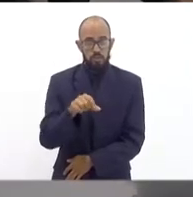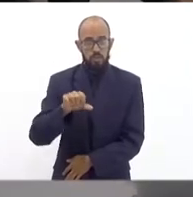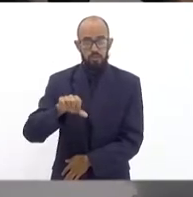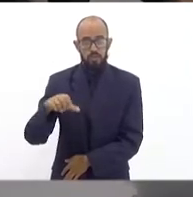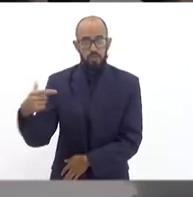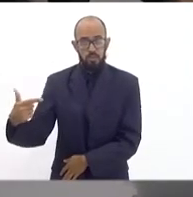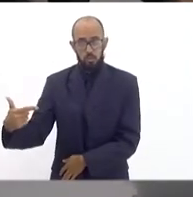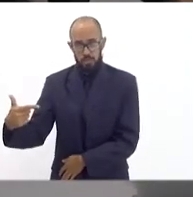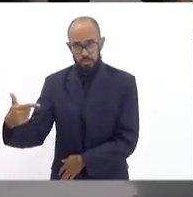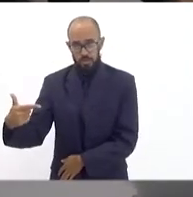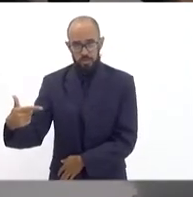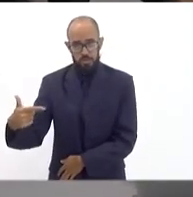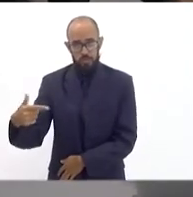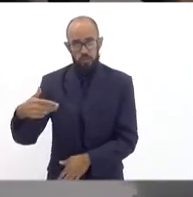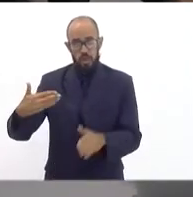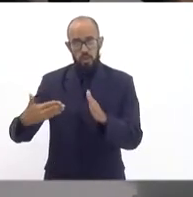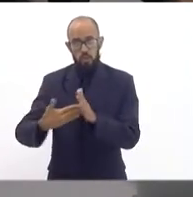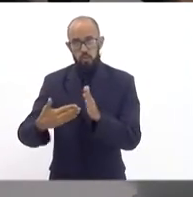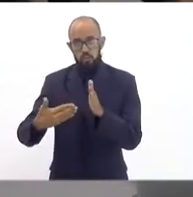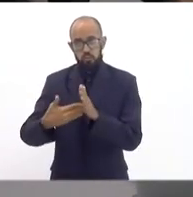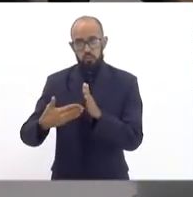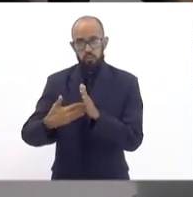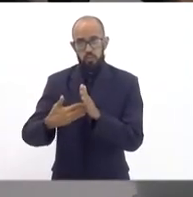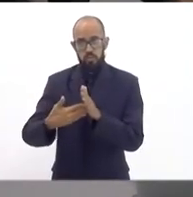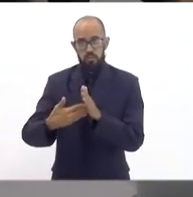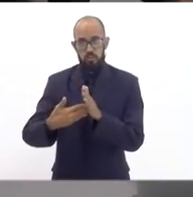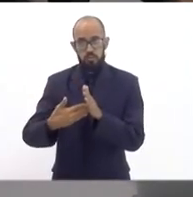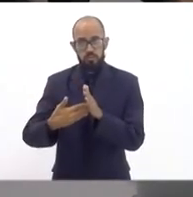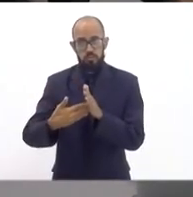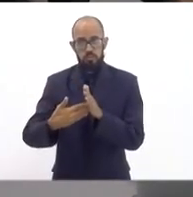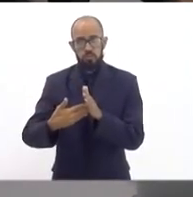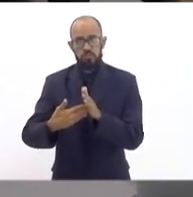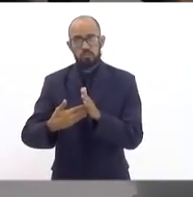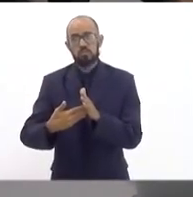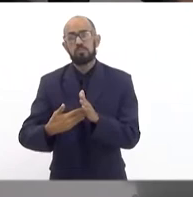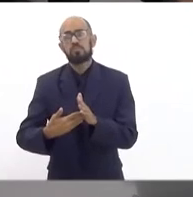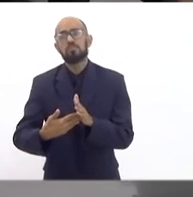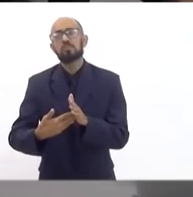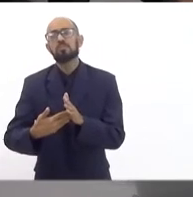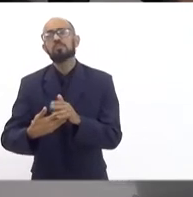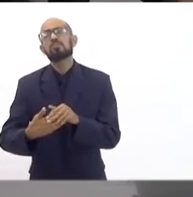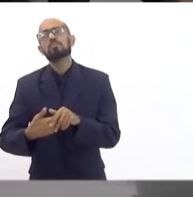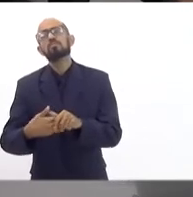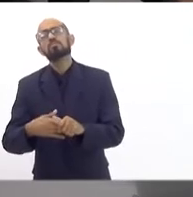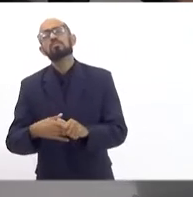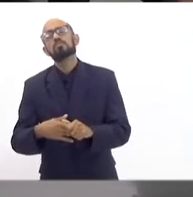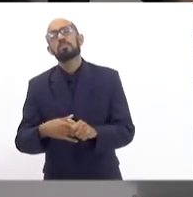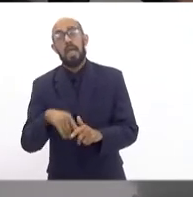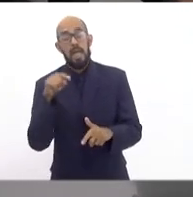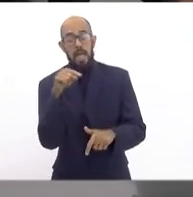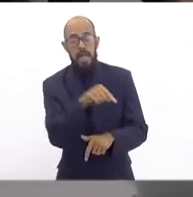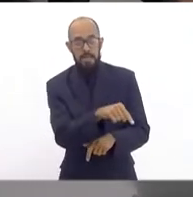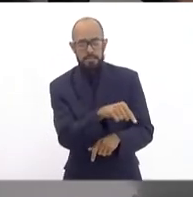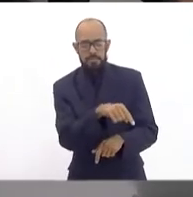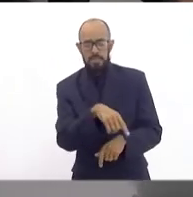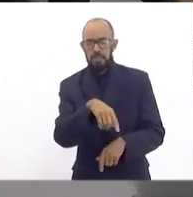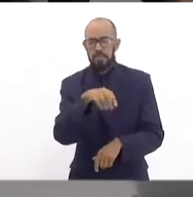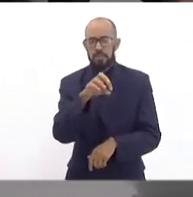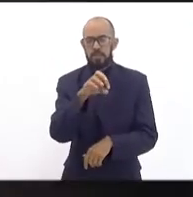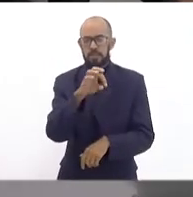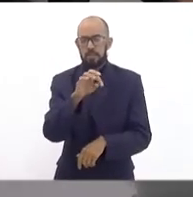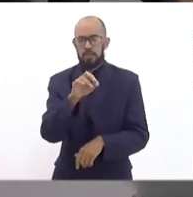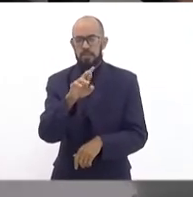a última tarifa que foi R$ 3,92. Tá? Essa tarifa ela foi a